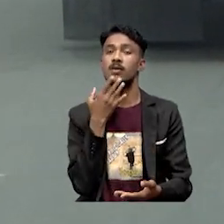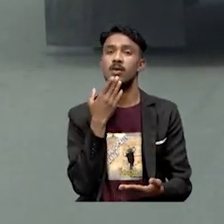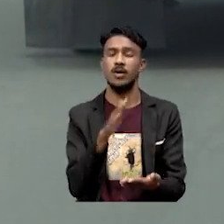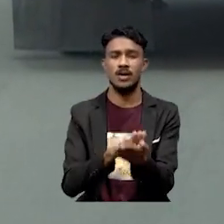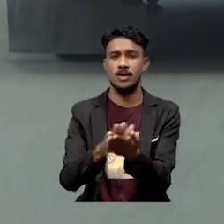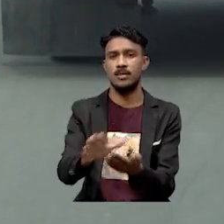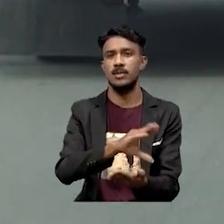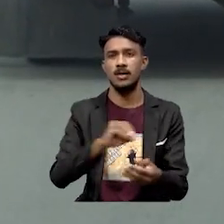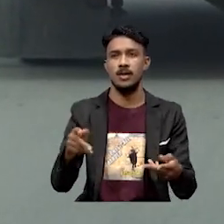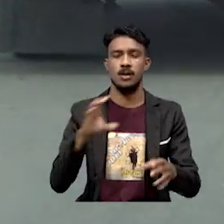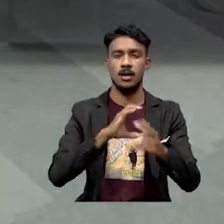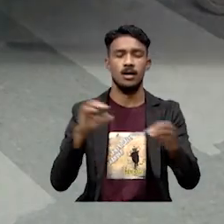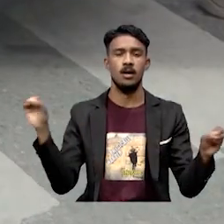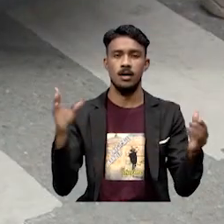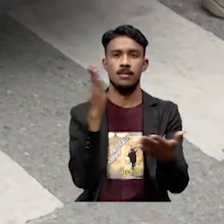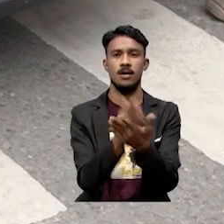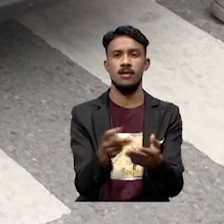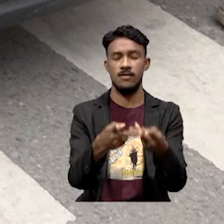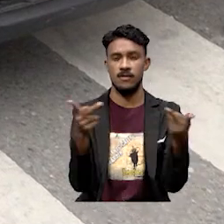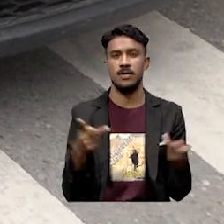em estacionamento.